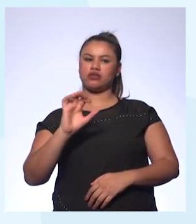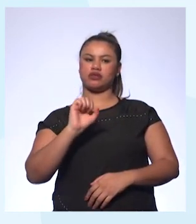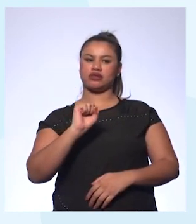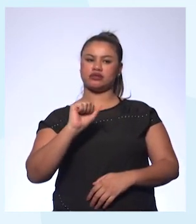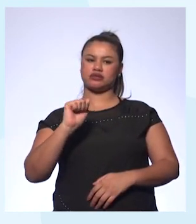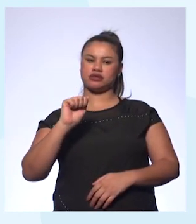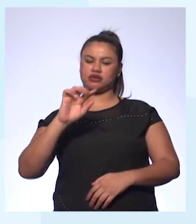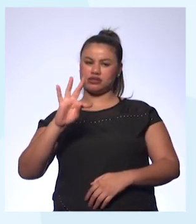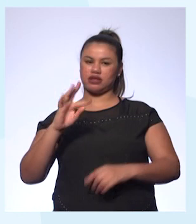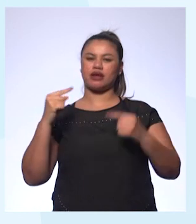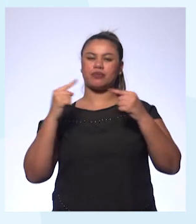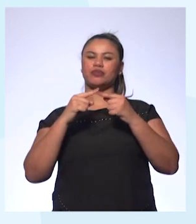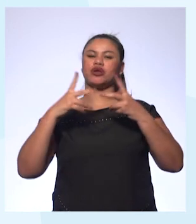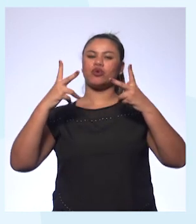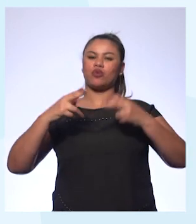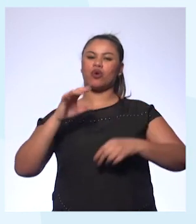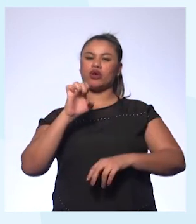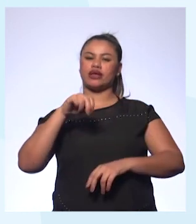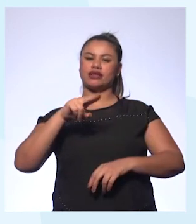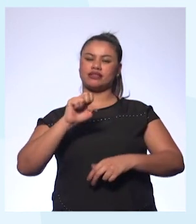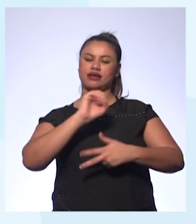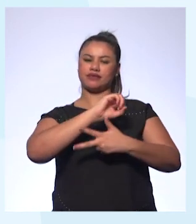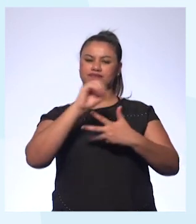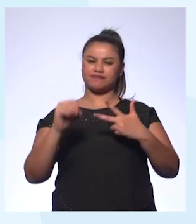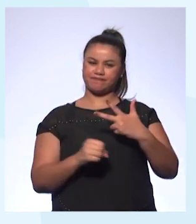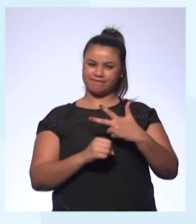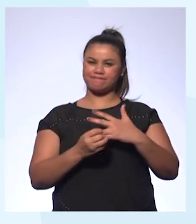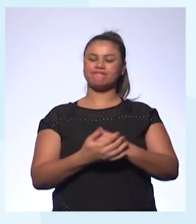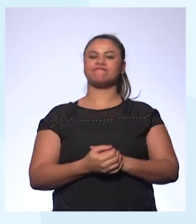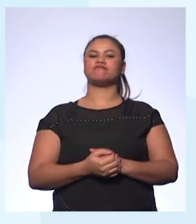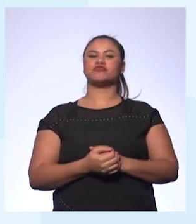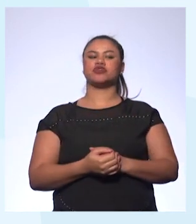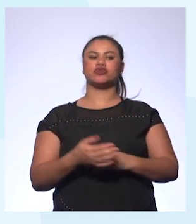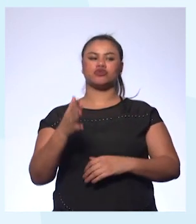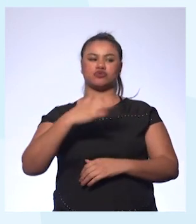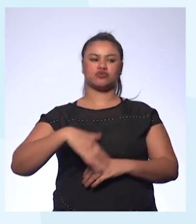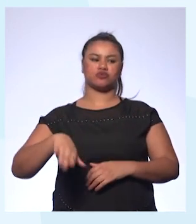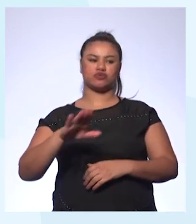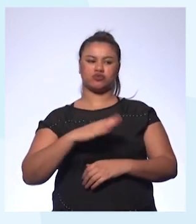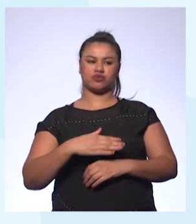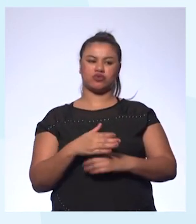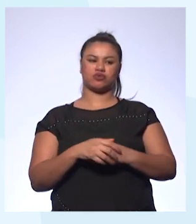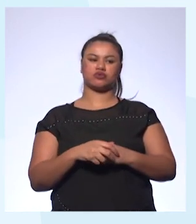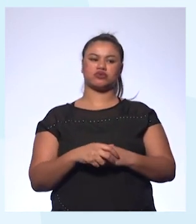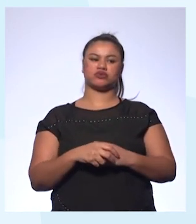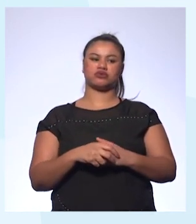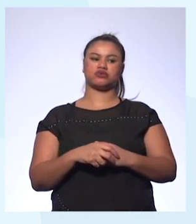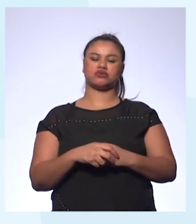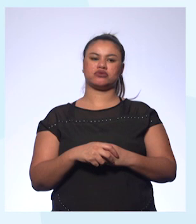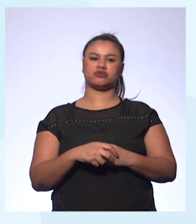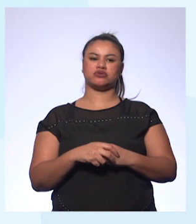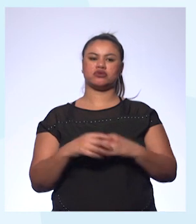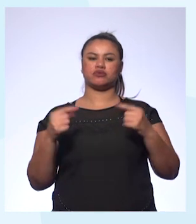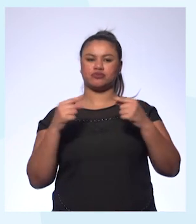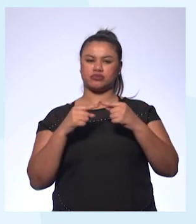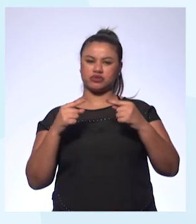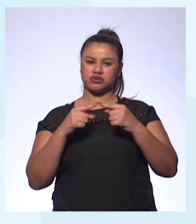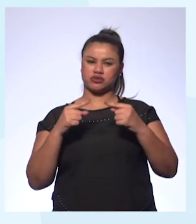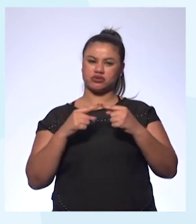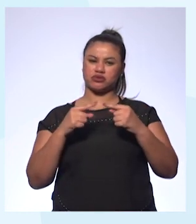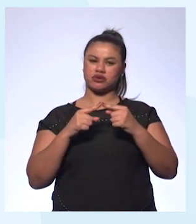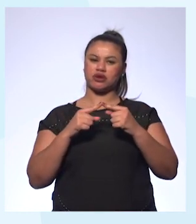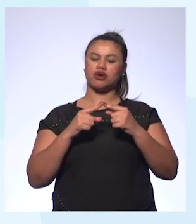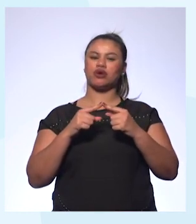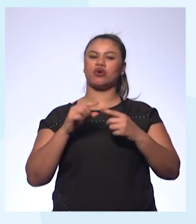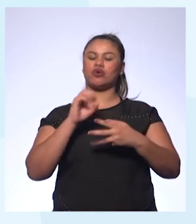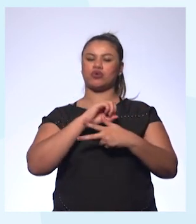Enem e aí como é que fica essa frase então nós iremos é fazer fazer o Enem ou